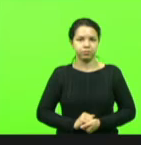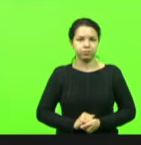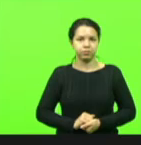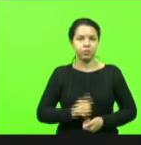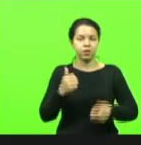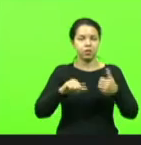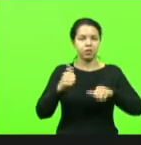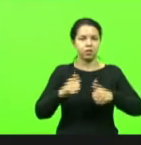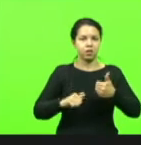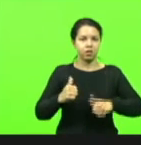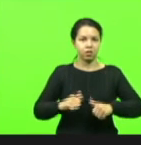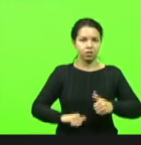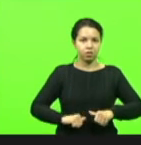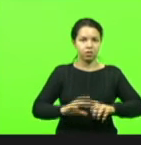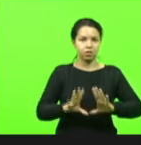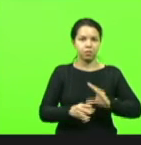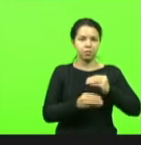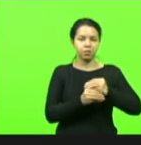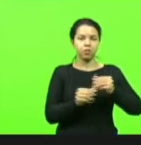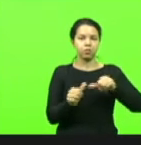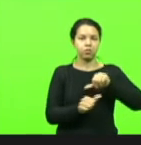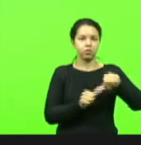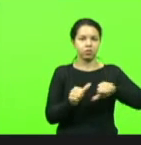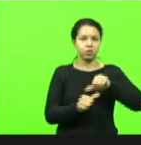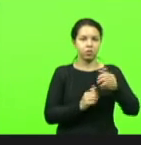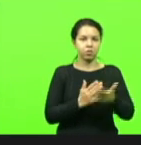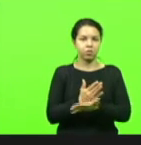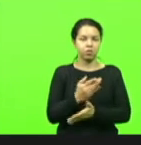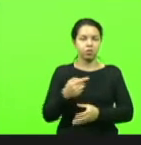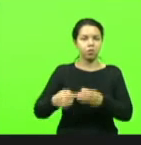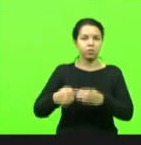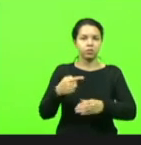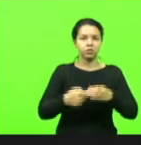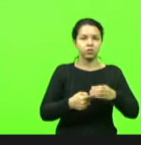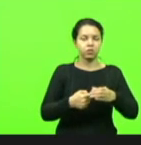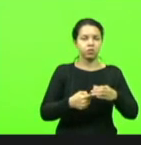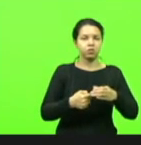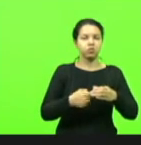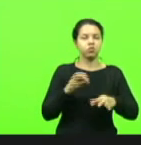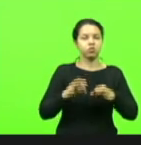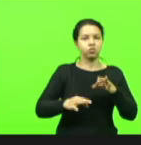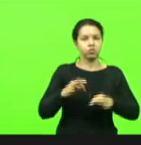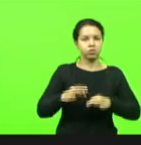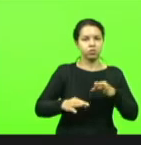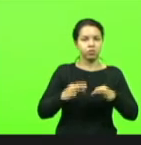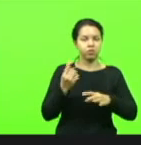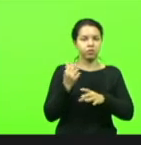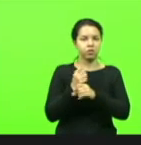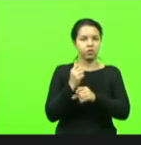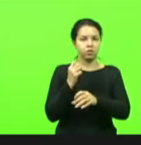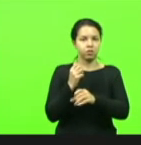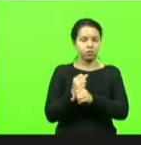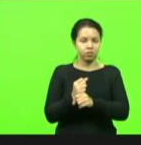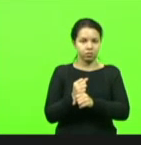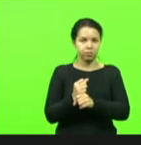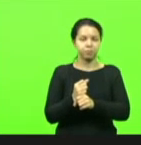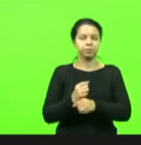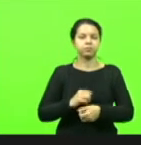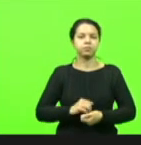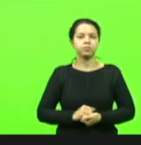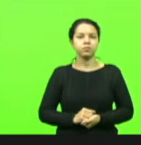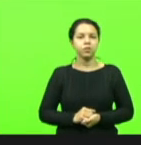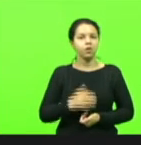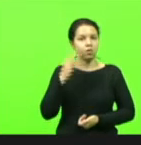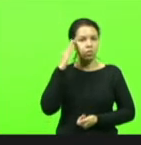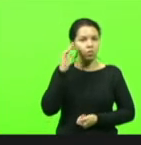o que análise da emenda Monte cativa aprovada nas comissões de justiça e de Finanças e tributação entendo que seja